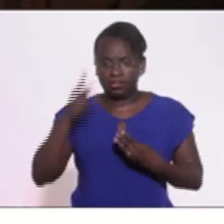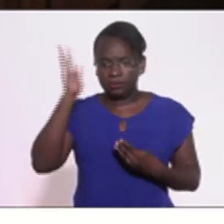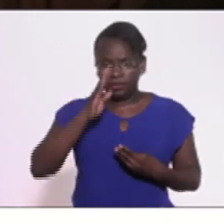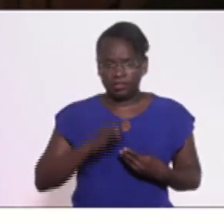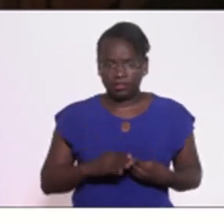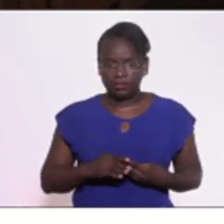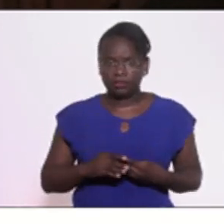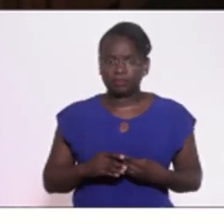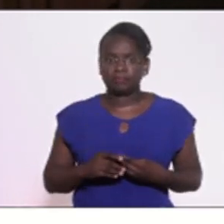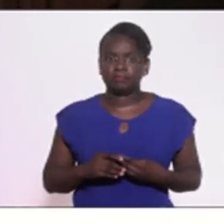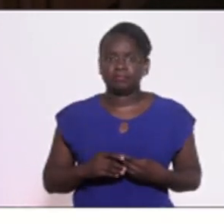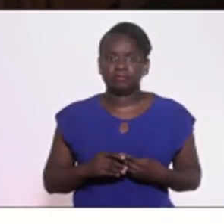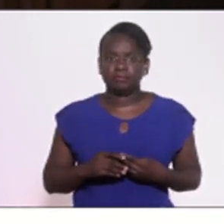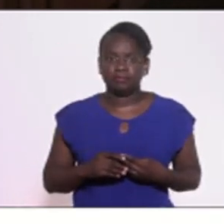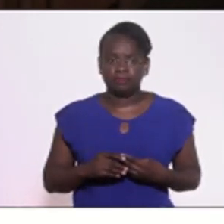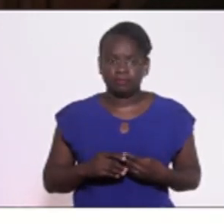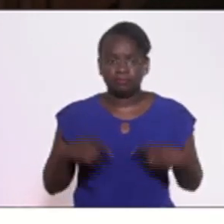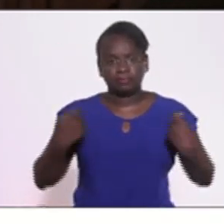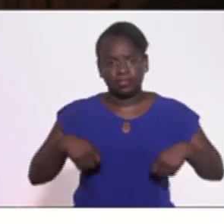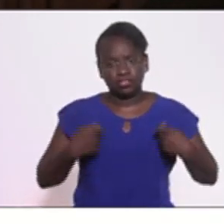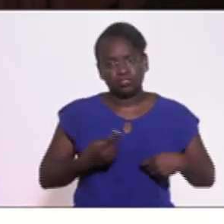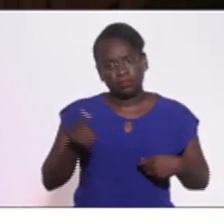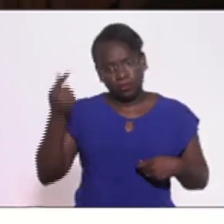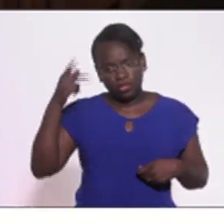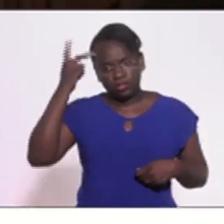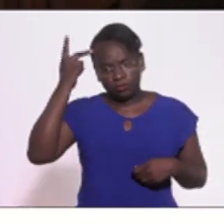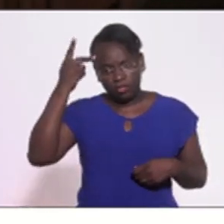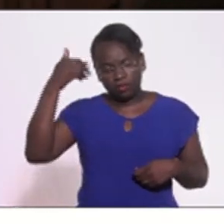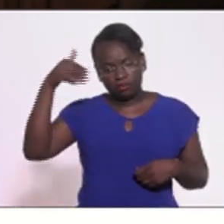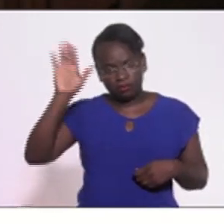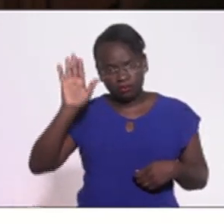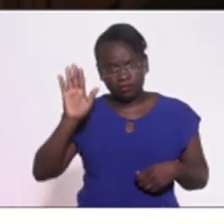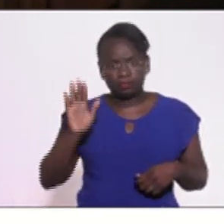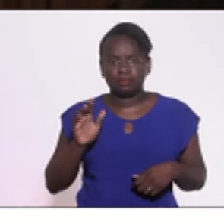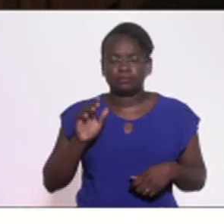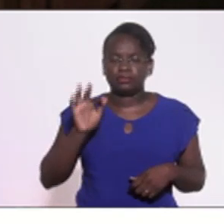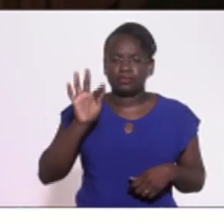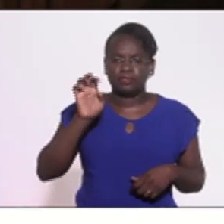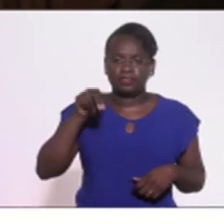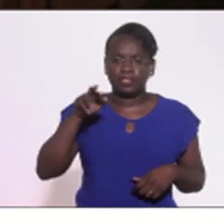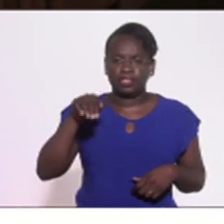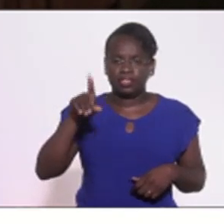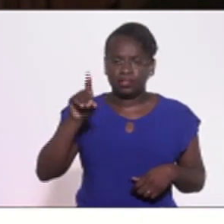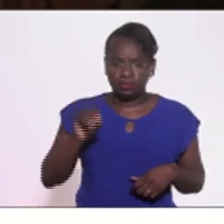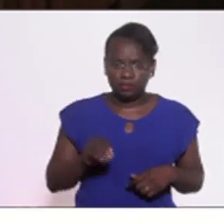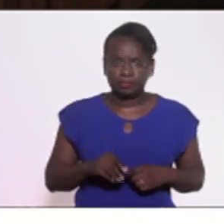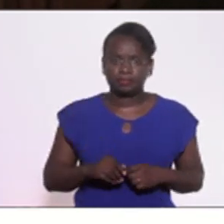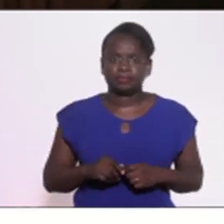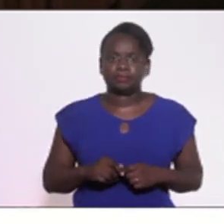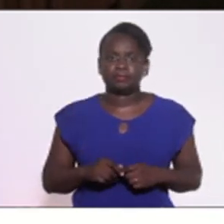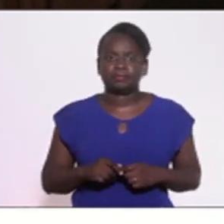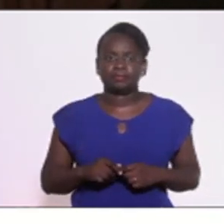Brasil, que precisou voltar a São Paulo, o doutor Fernando Lotenberg.